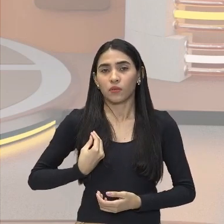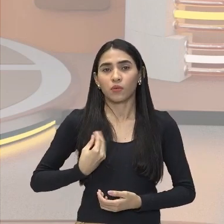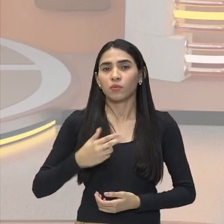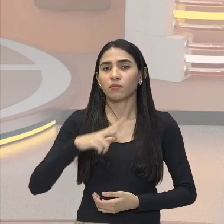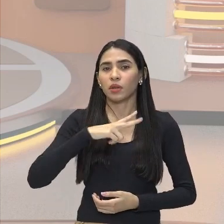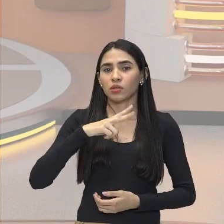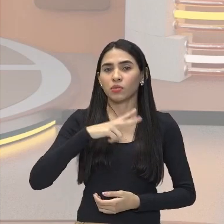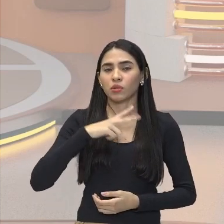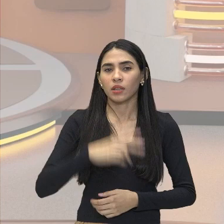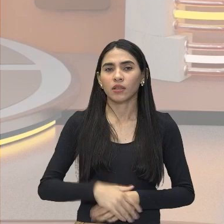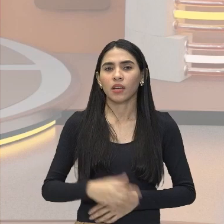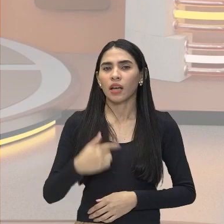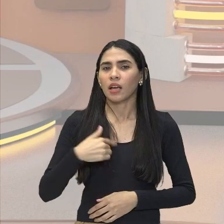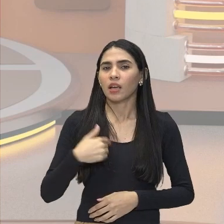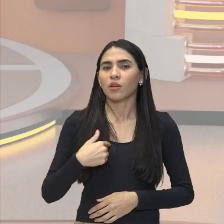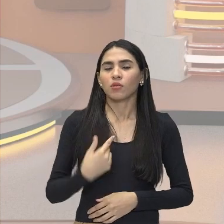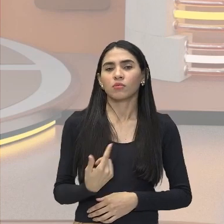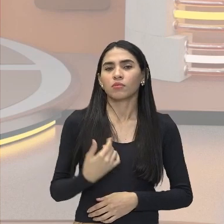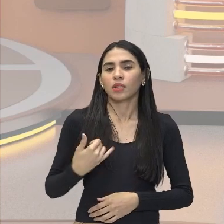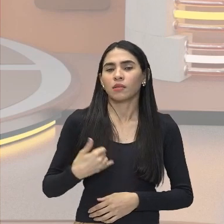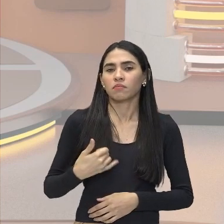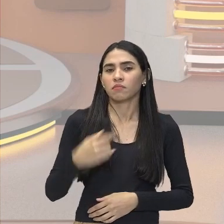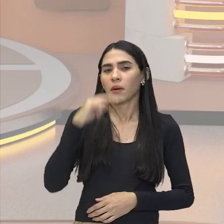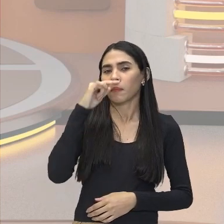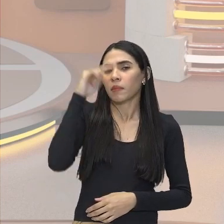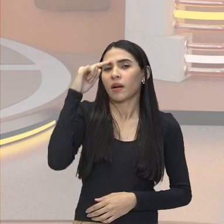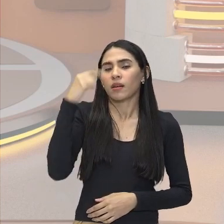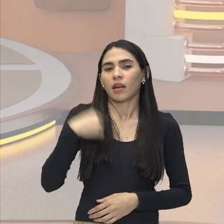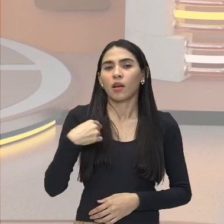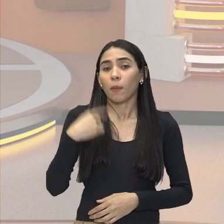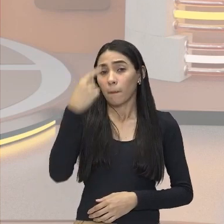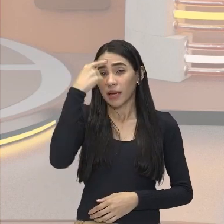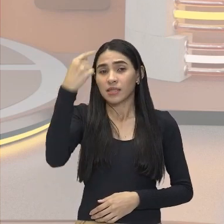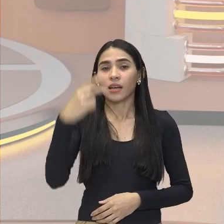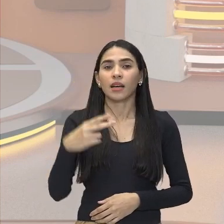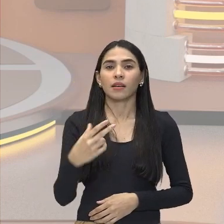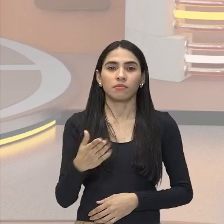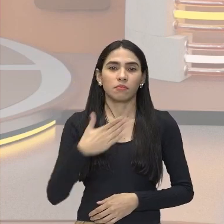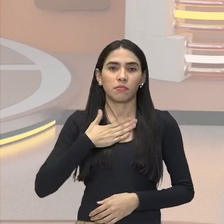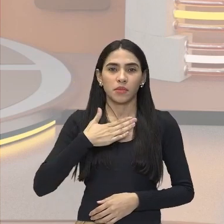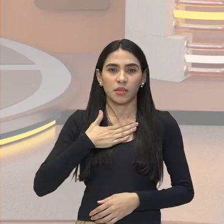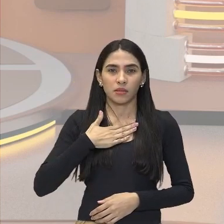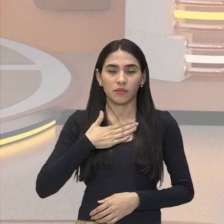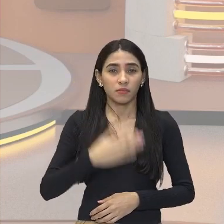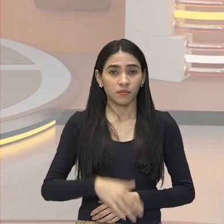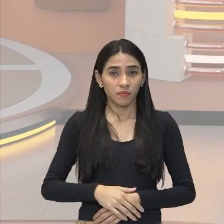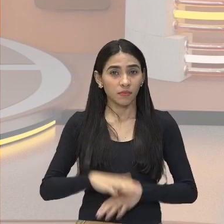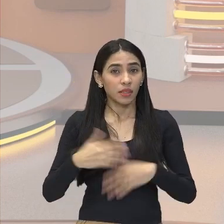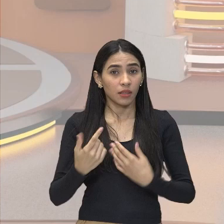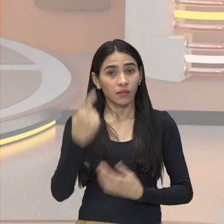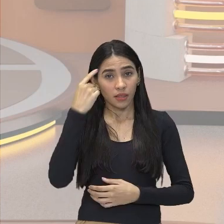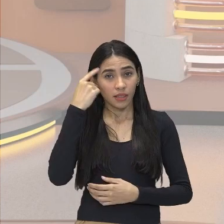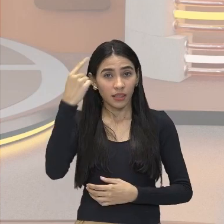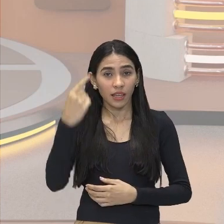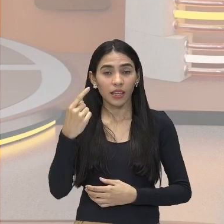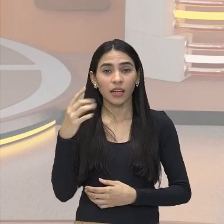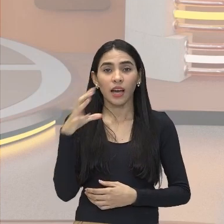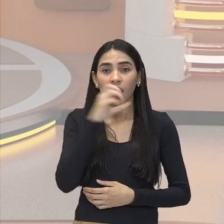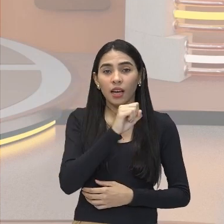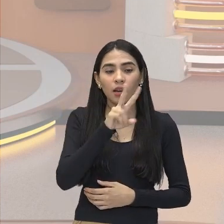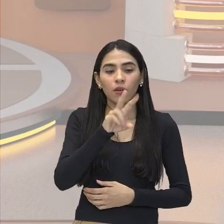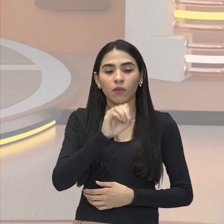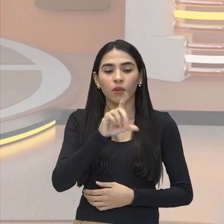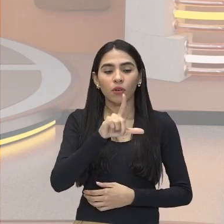ser egoísta, eu vou pensar só em mim mesmo. Estão me entendendo? A ideia dessa